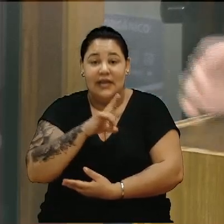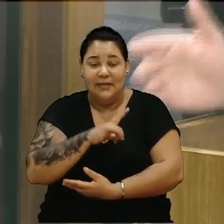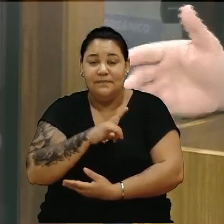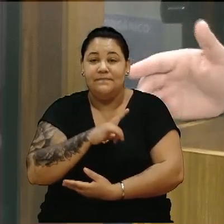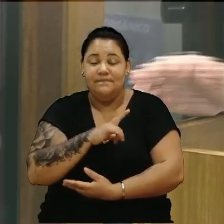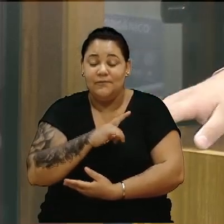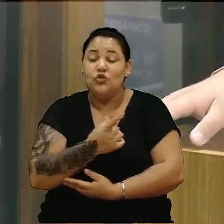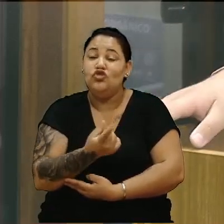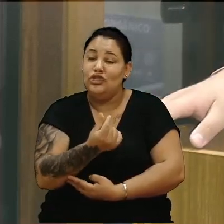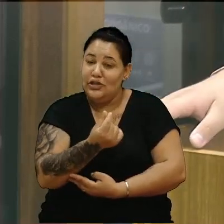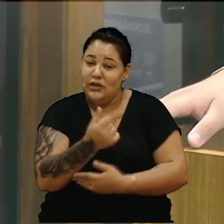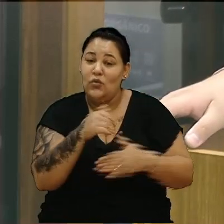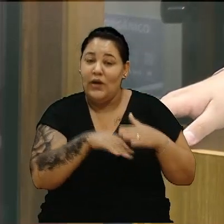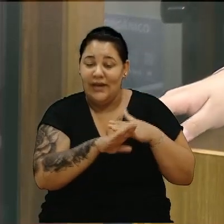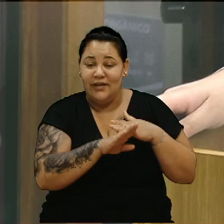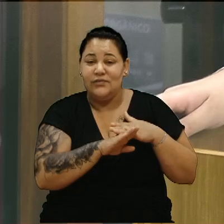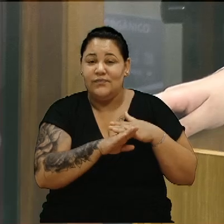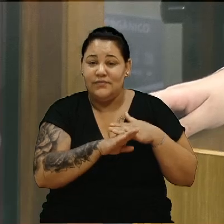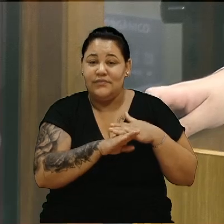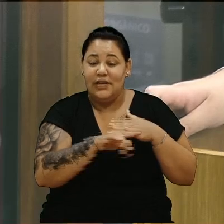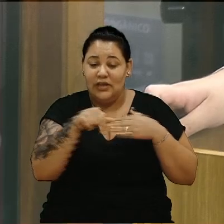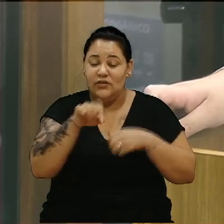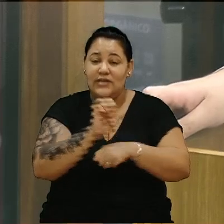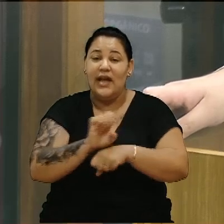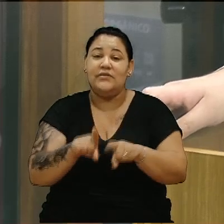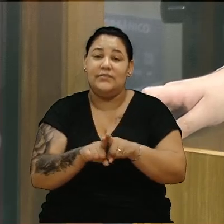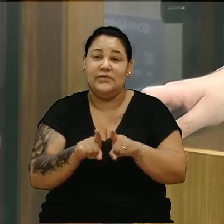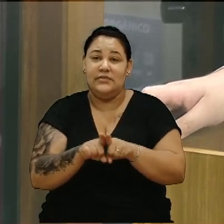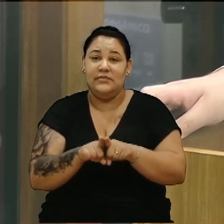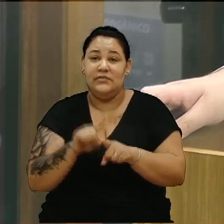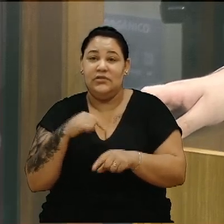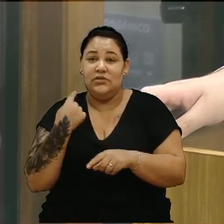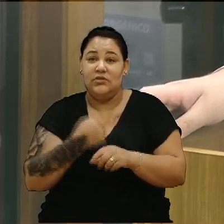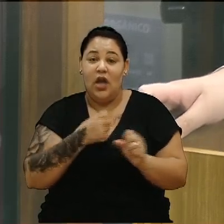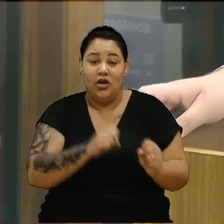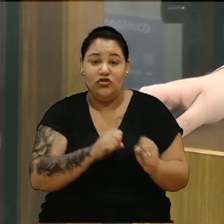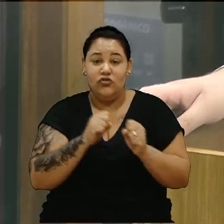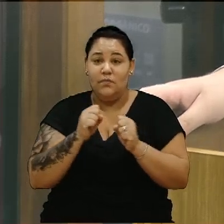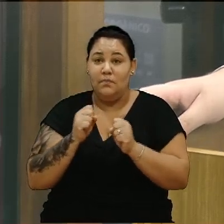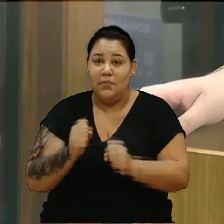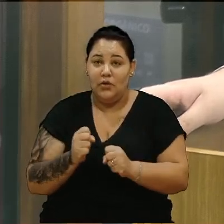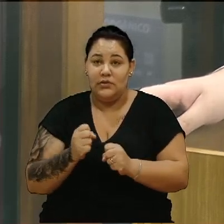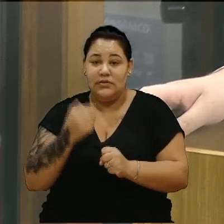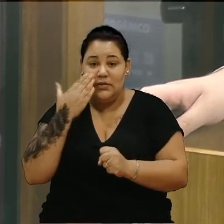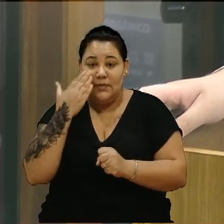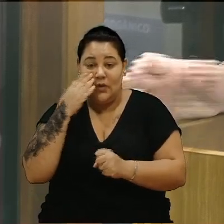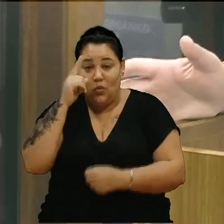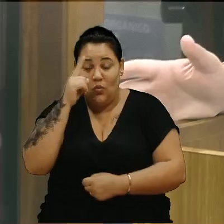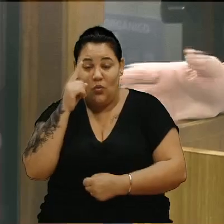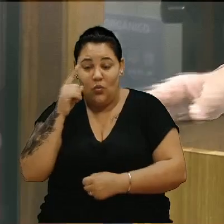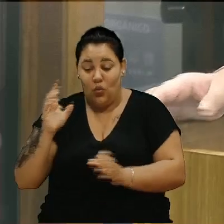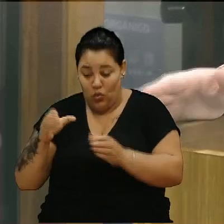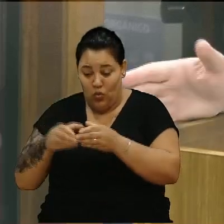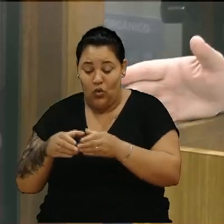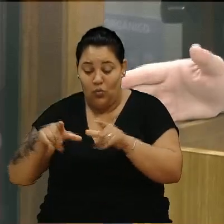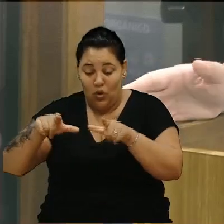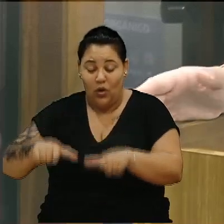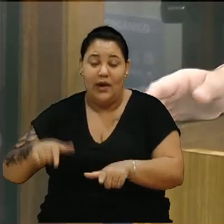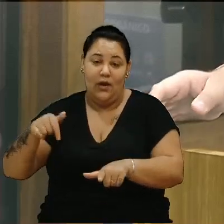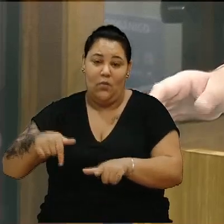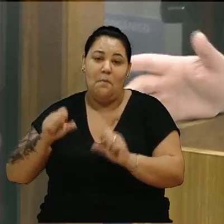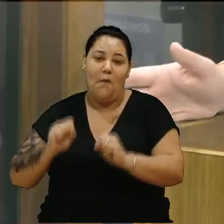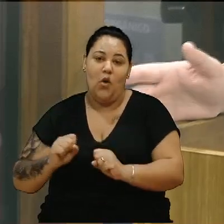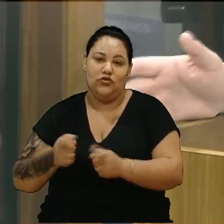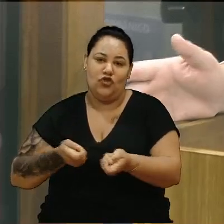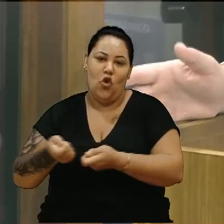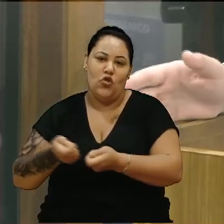fundo, assim como os demais quartéis aí do nosso estado, para que nós possamos gerir aqui, o comando local possa gerir, porque o comando local nada melhor do que